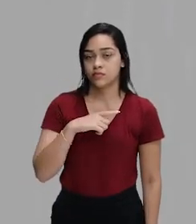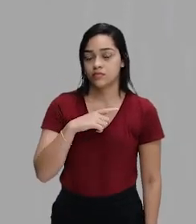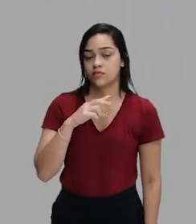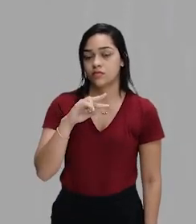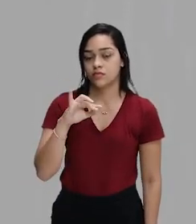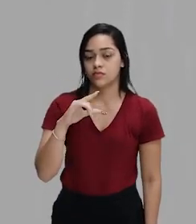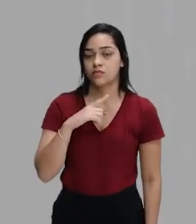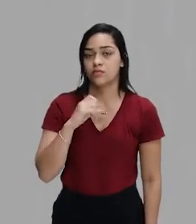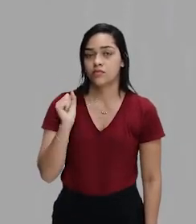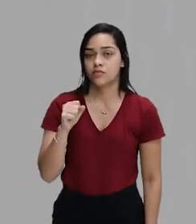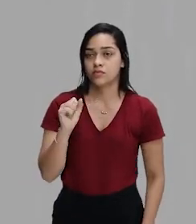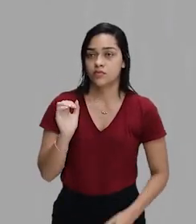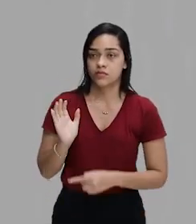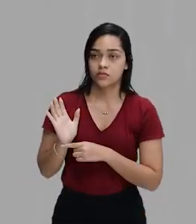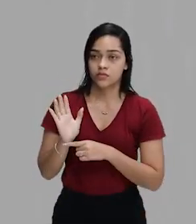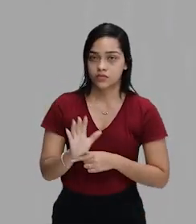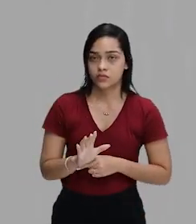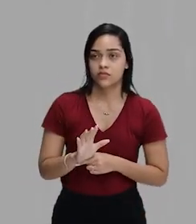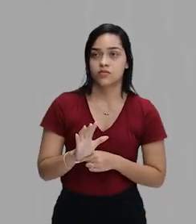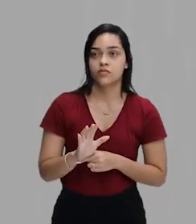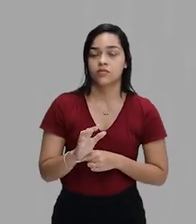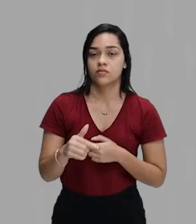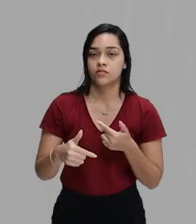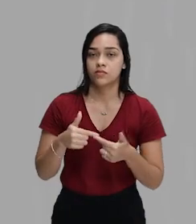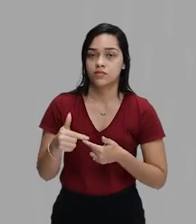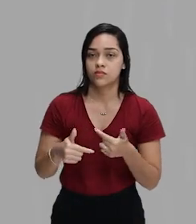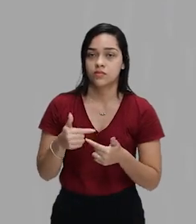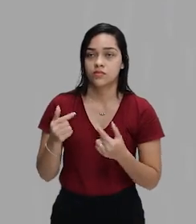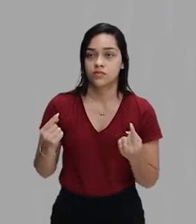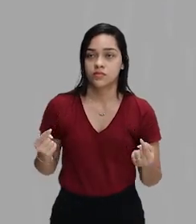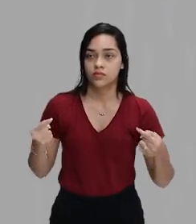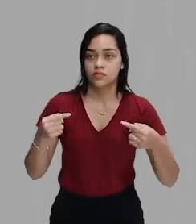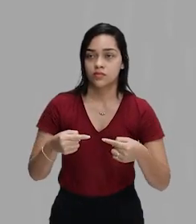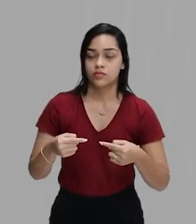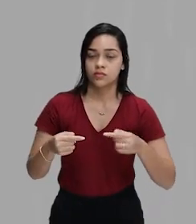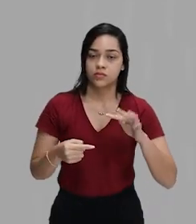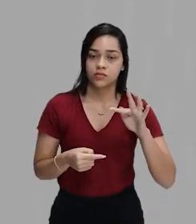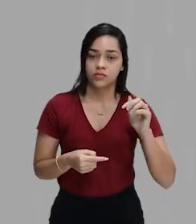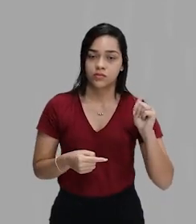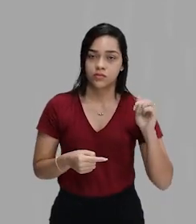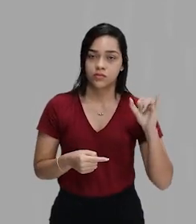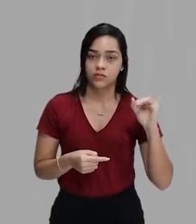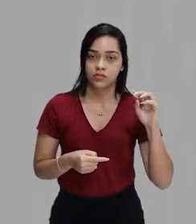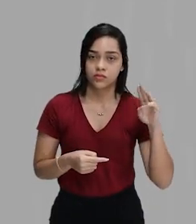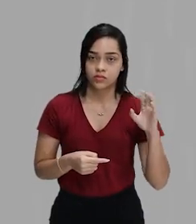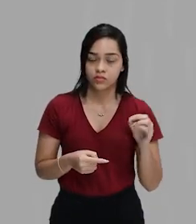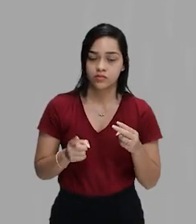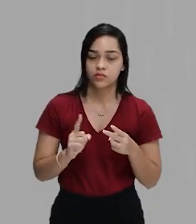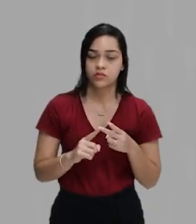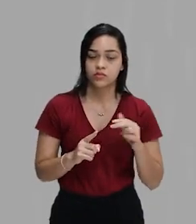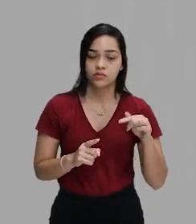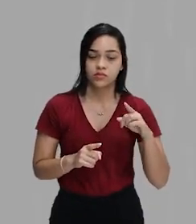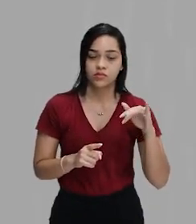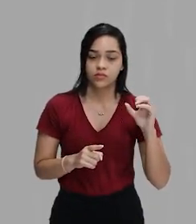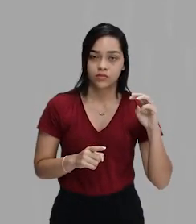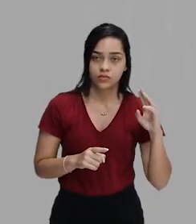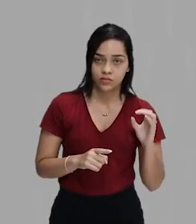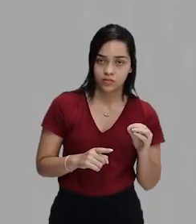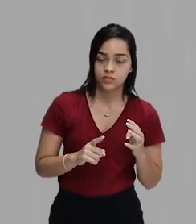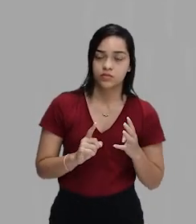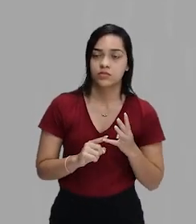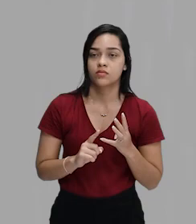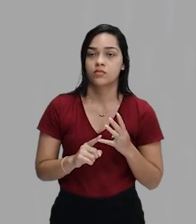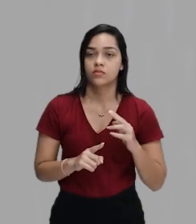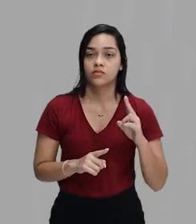irá, na verdade, apoiar os aliados na luta contra o fascismo, o nazismo, o